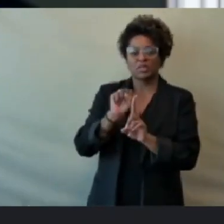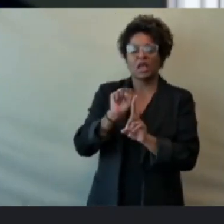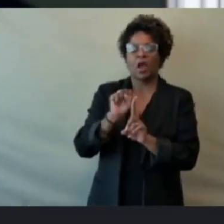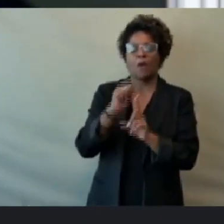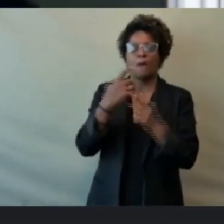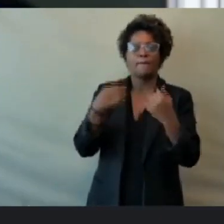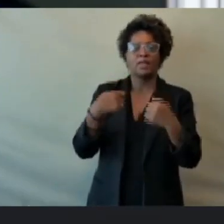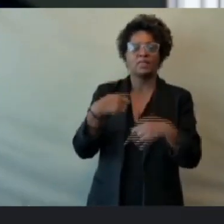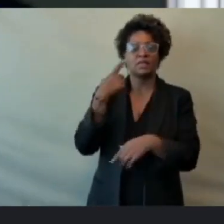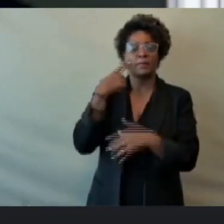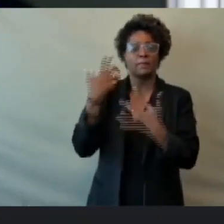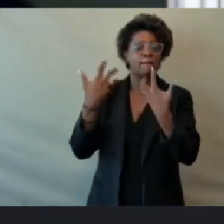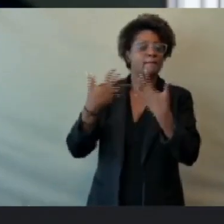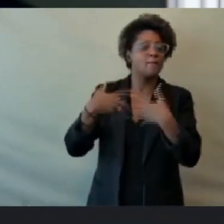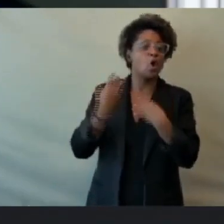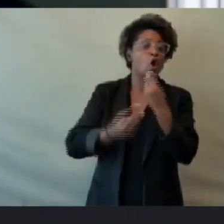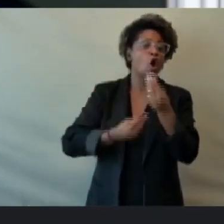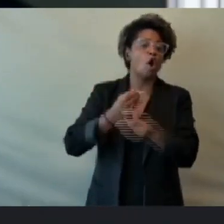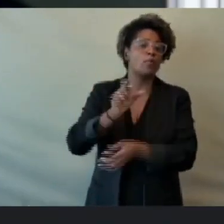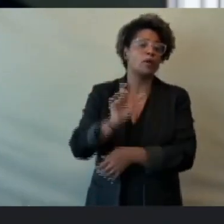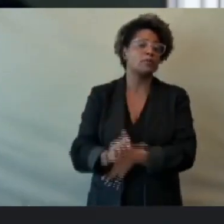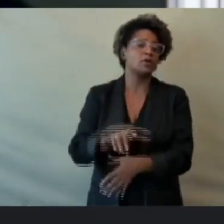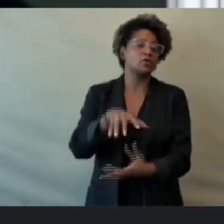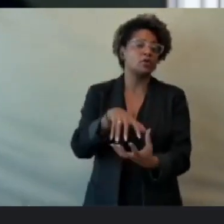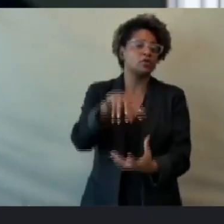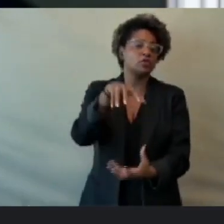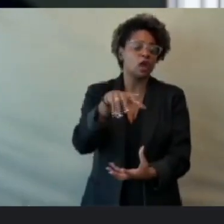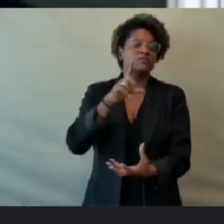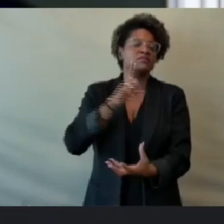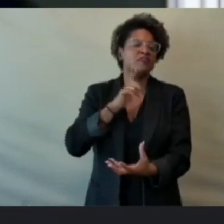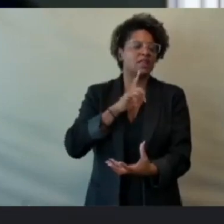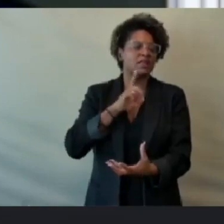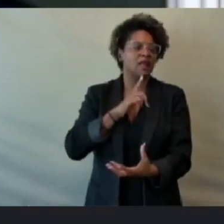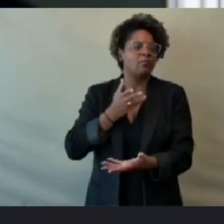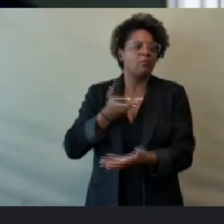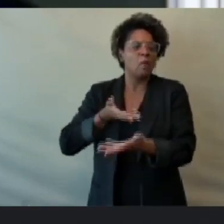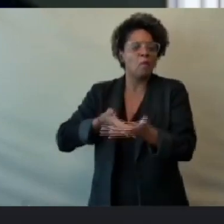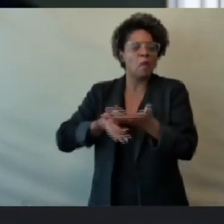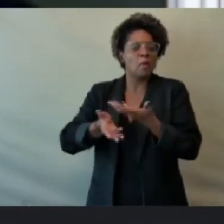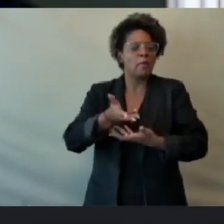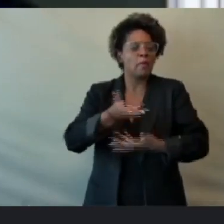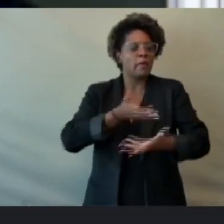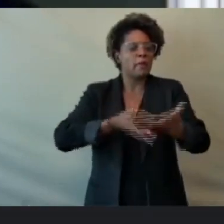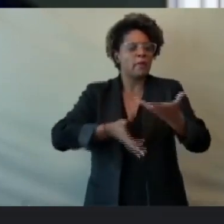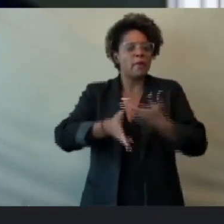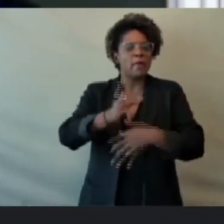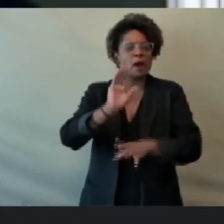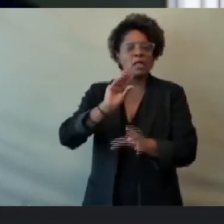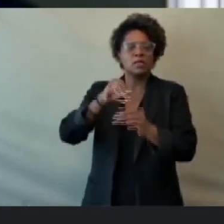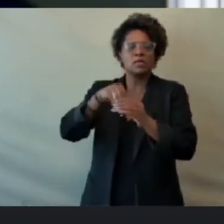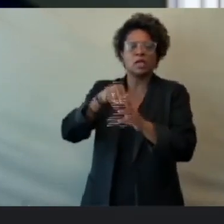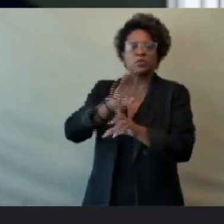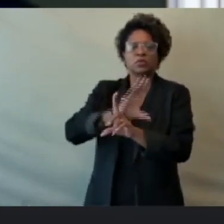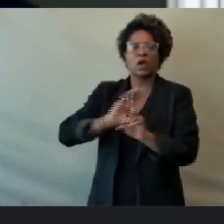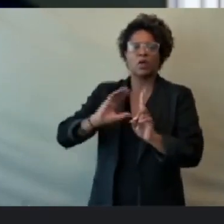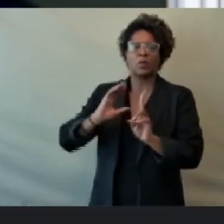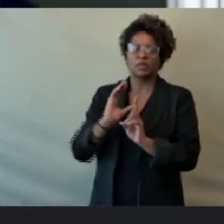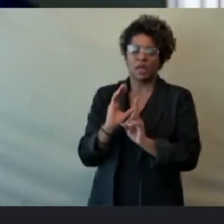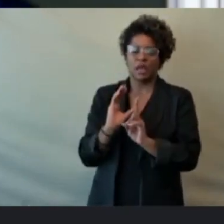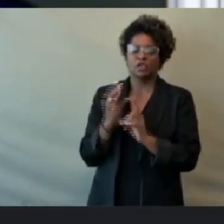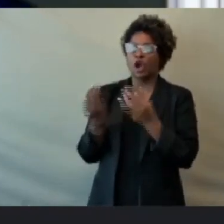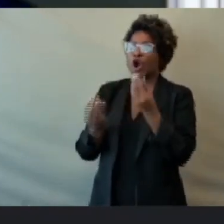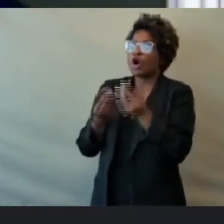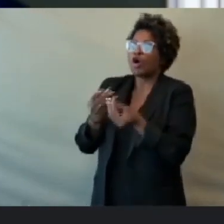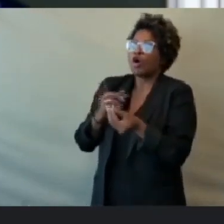vão se manter ativos na comunidade, como que eles vão ter acesso a recursos, a oportunidades, como que